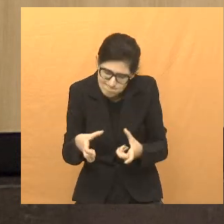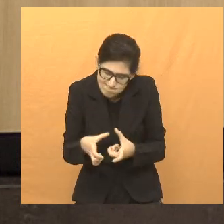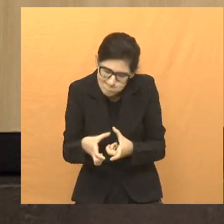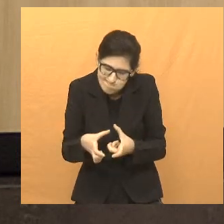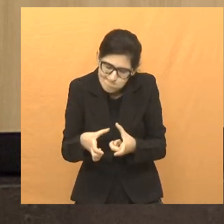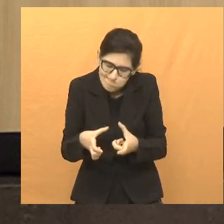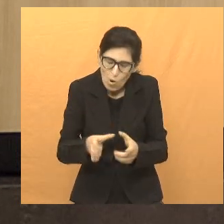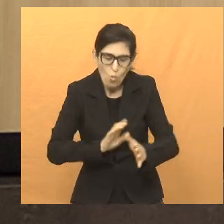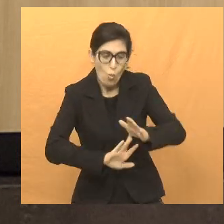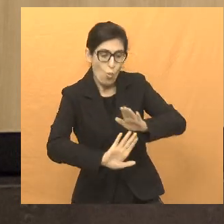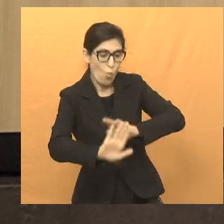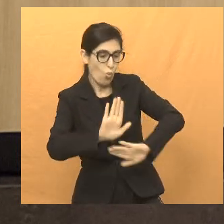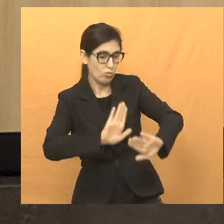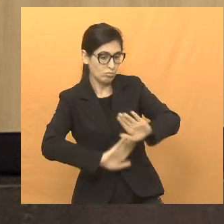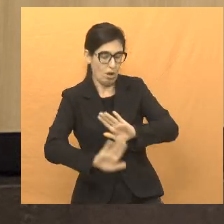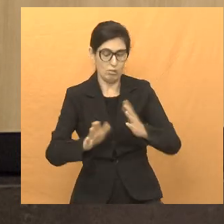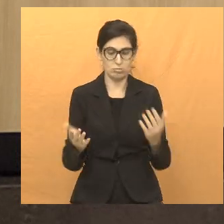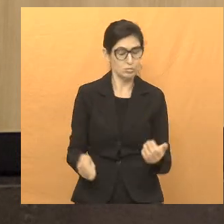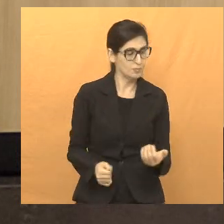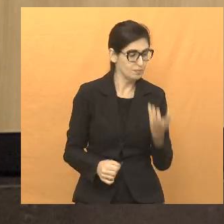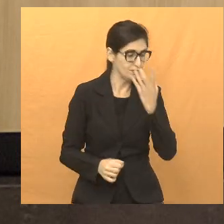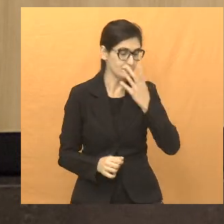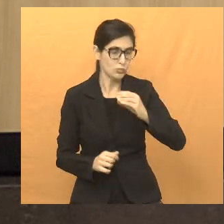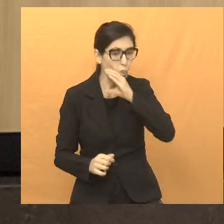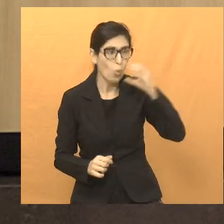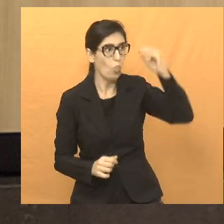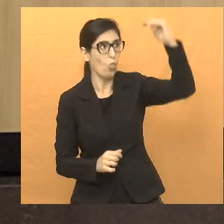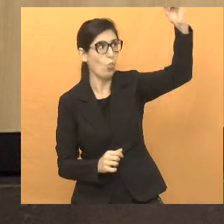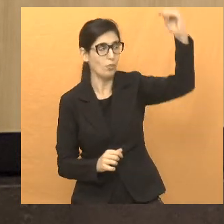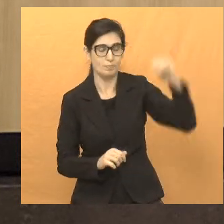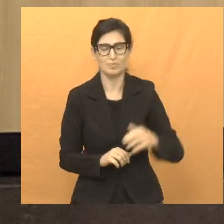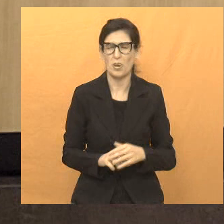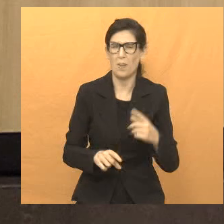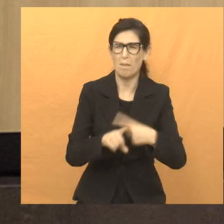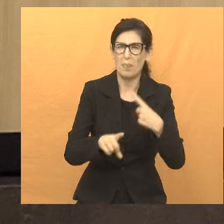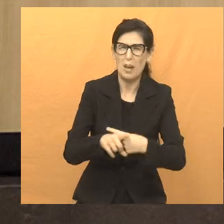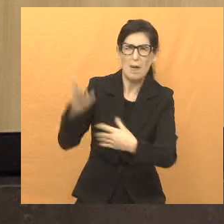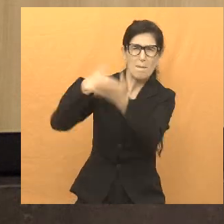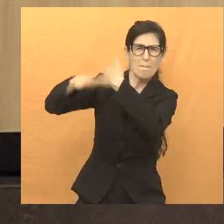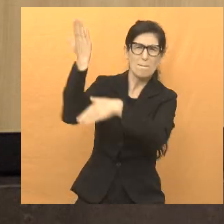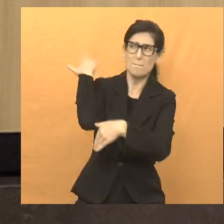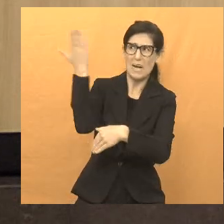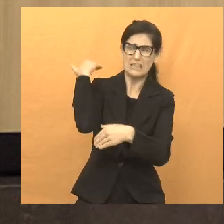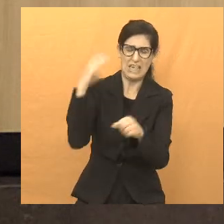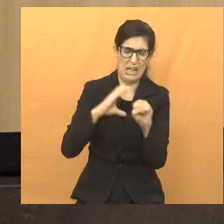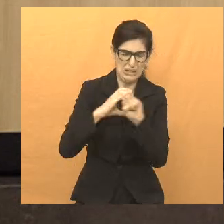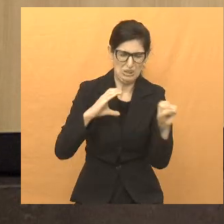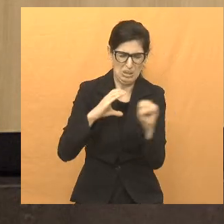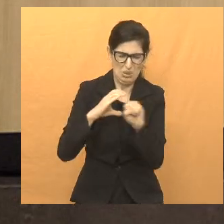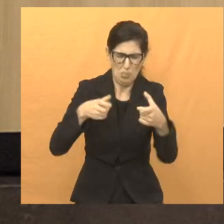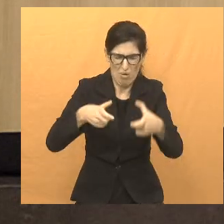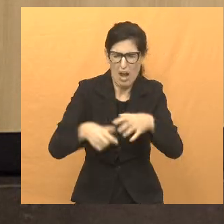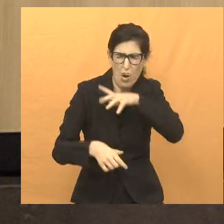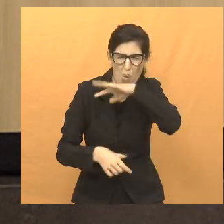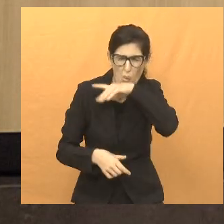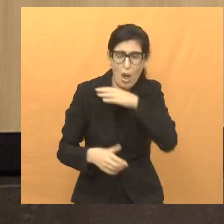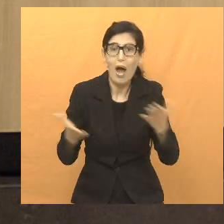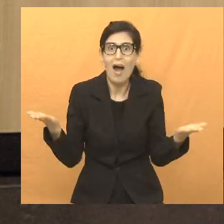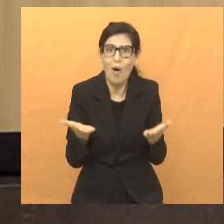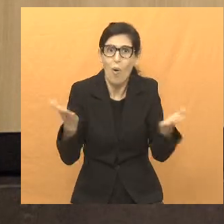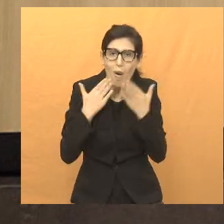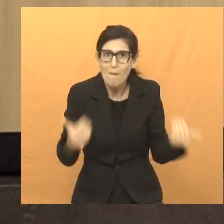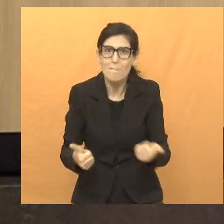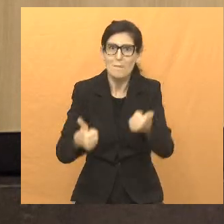em o dobro do que atendia na Santa Casa, naquele pronto-socorro ruim daquela época da Santa Casa, e estamos chegando ao triplo